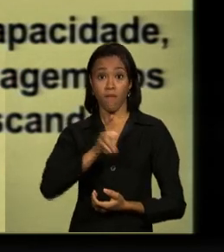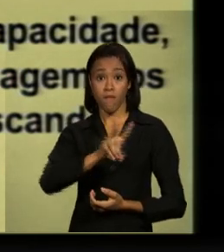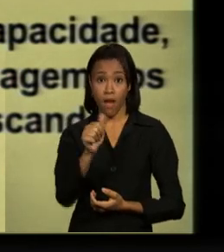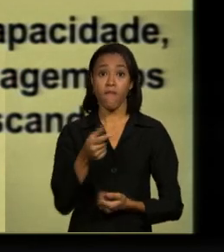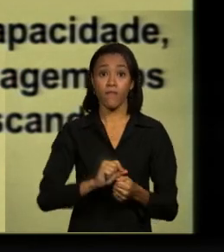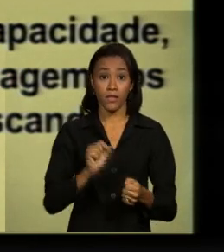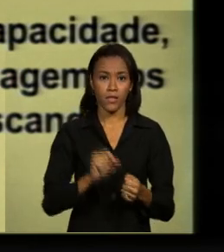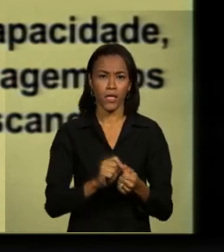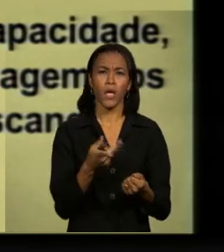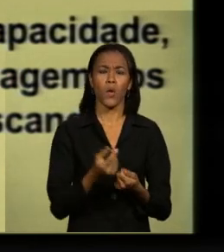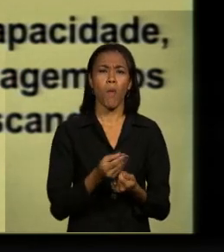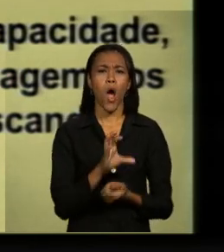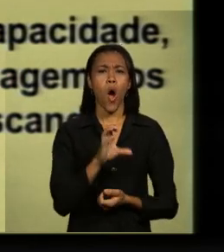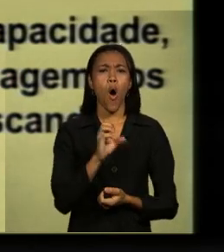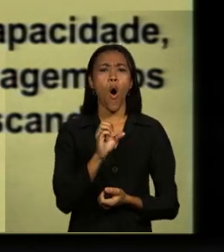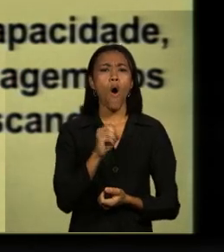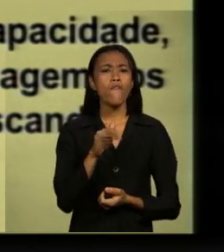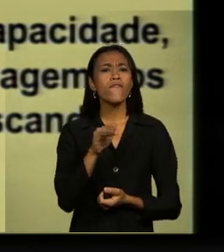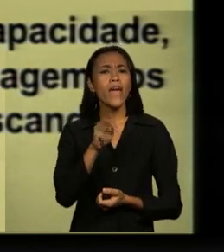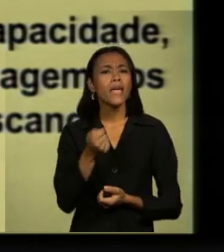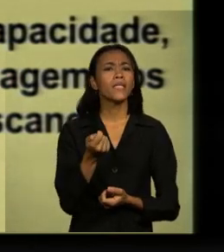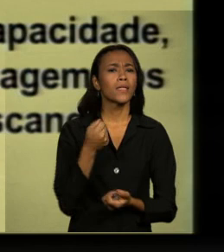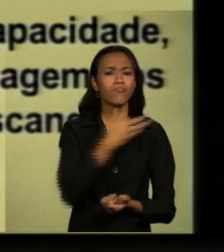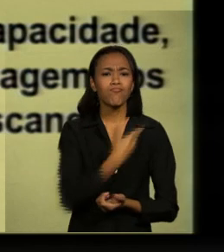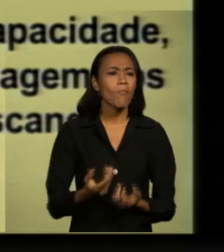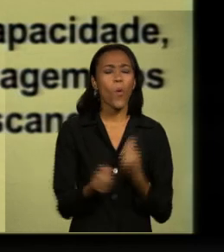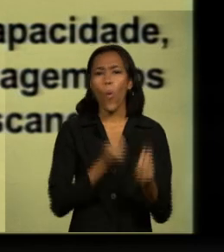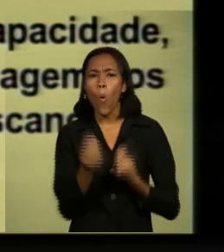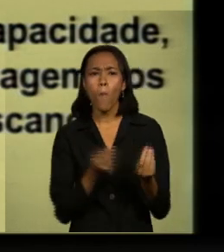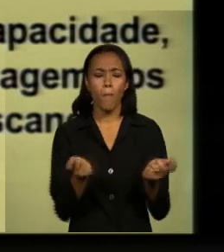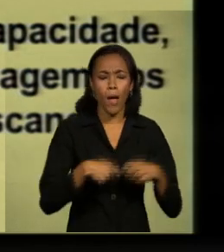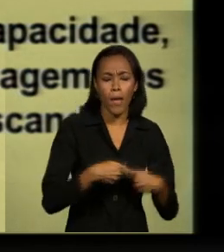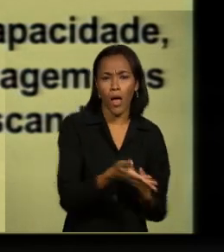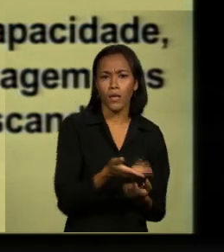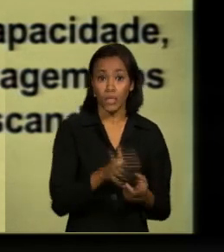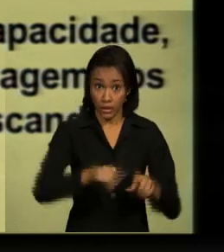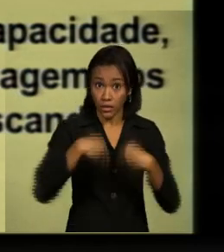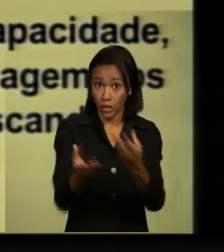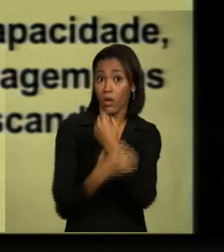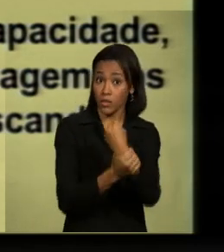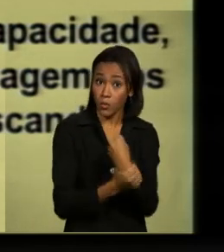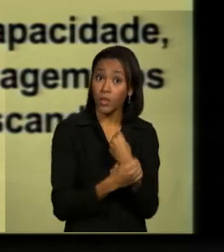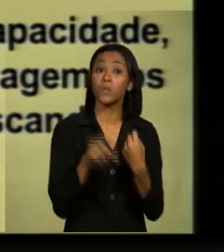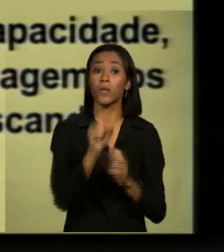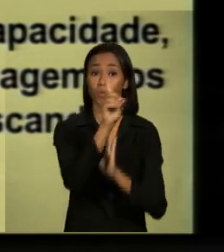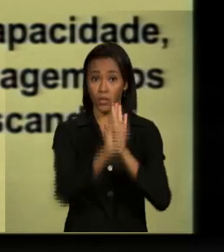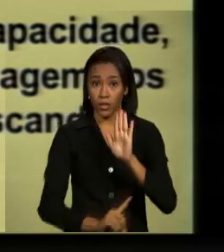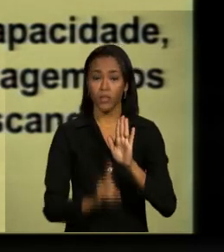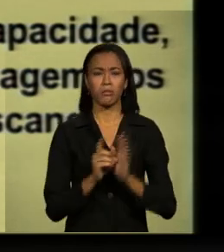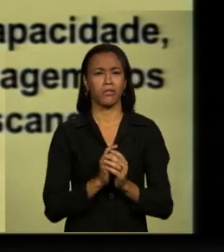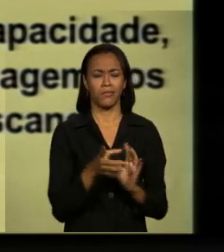uma oferta pública de capacidade dessas ferrovias assegurando o direito